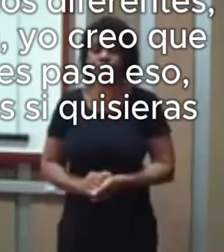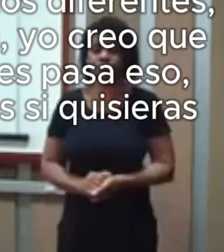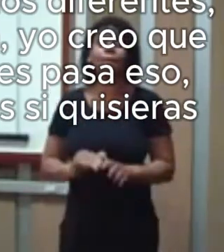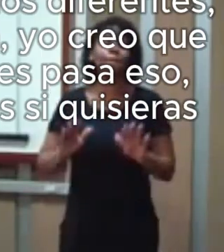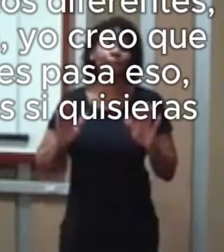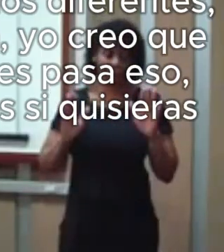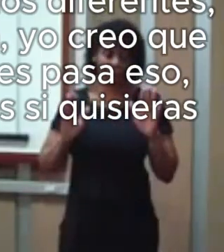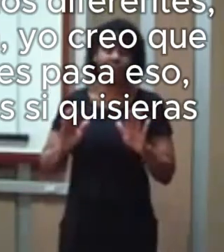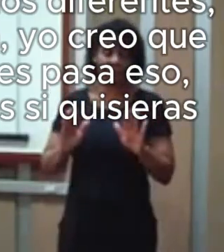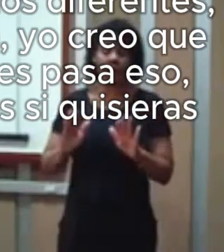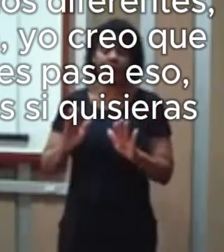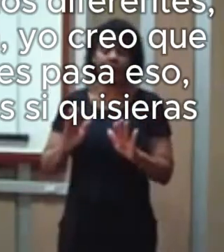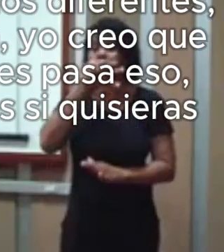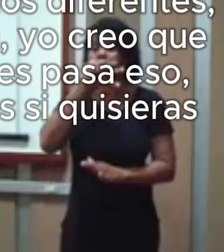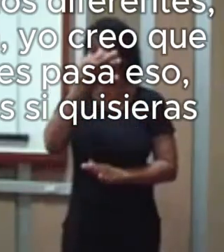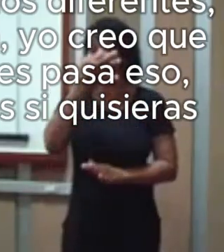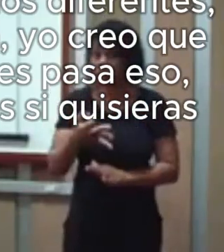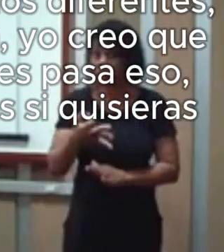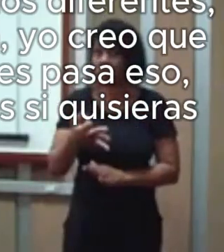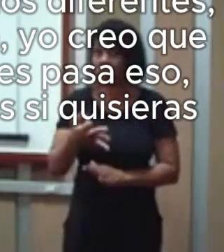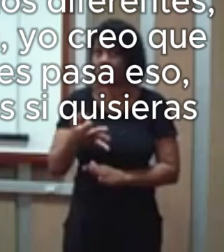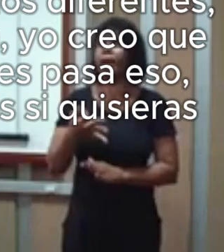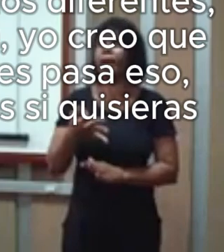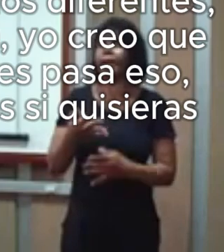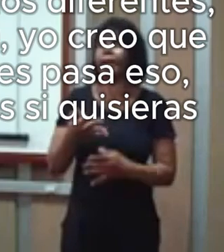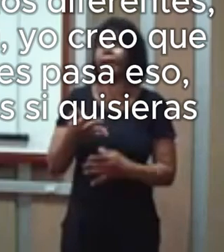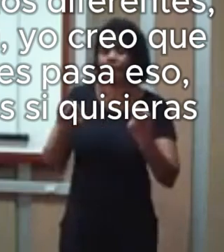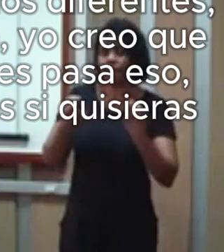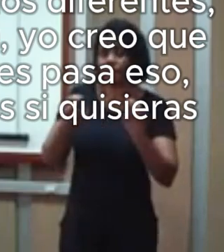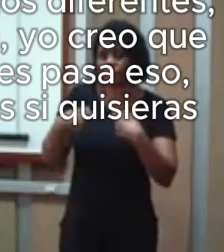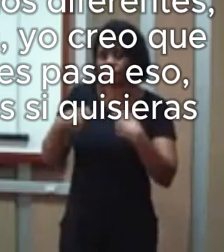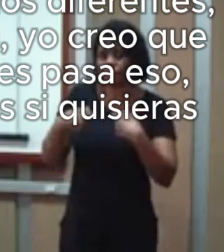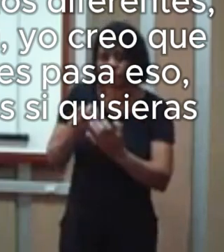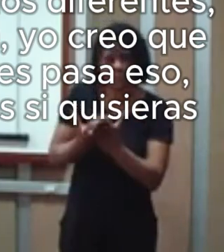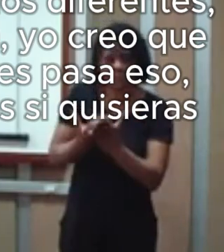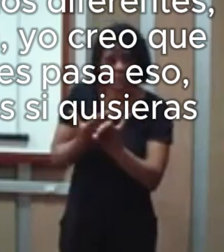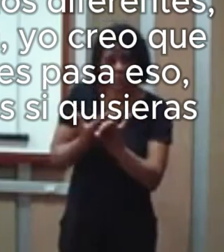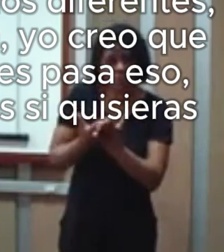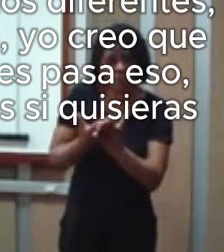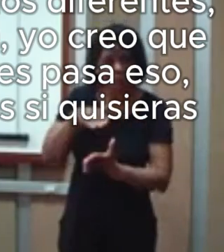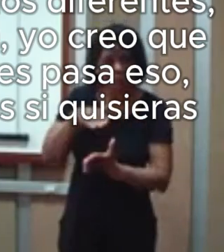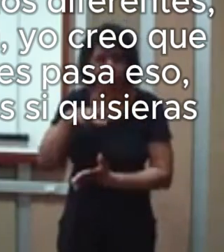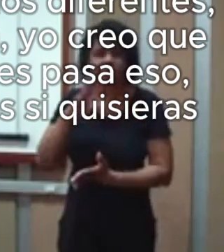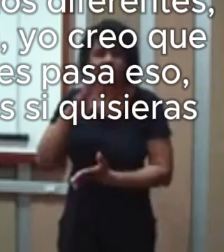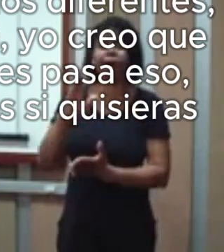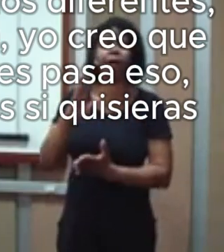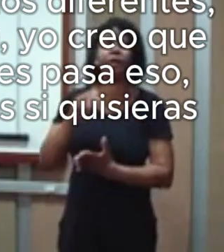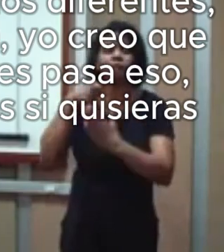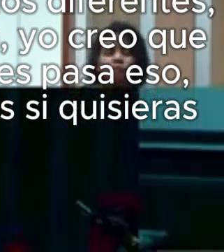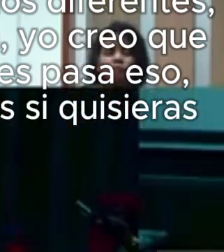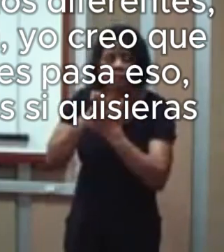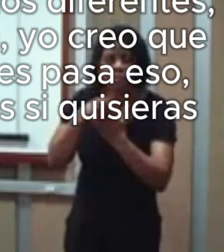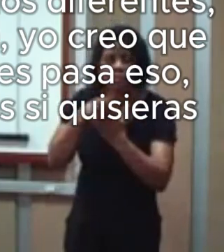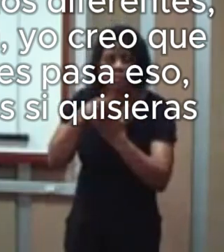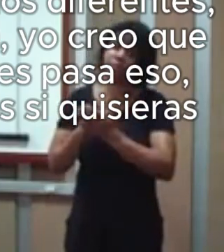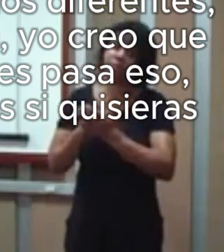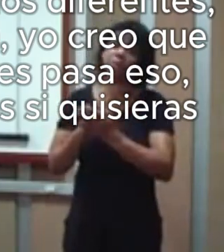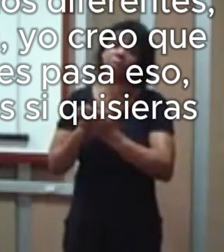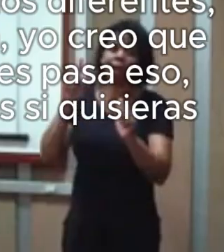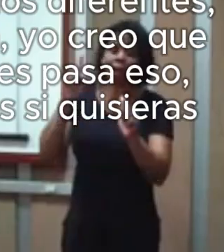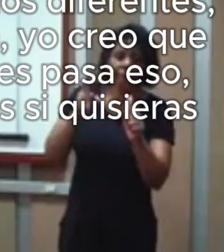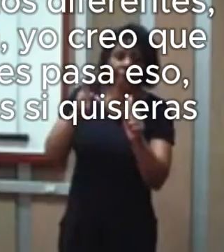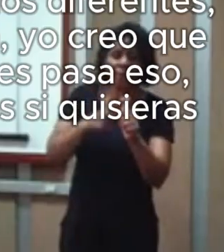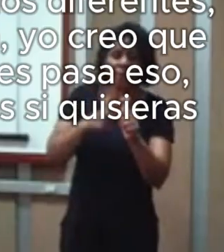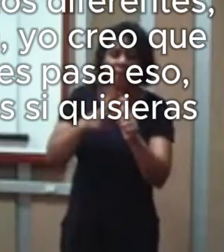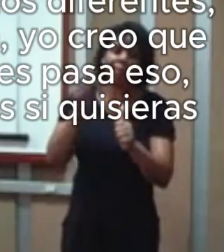Mas eu acho que não é porque não funciona, não. Eu acho que é porque a gente não fez um protocolo legal, não insistiu, porque às vezes tem isso, você faz uma primeira